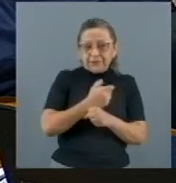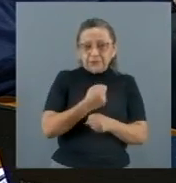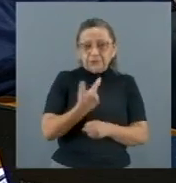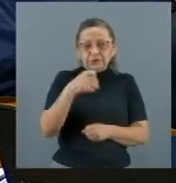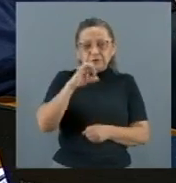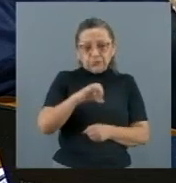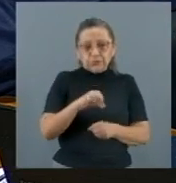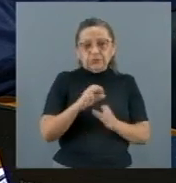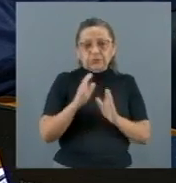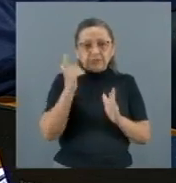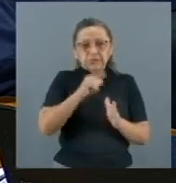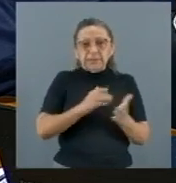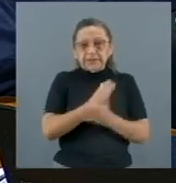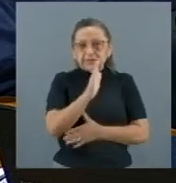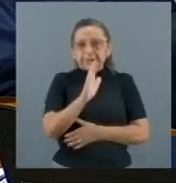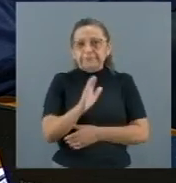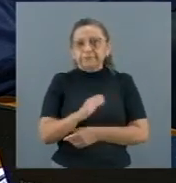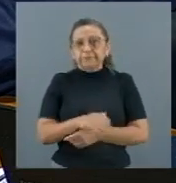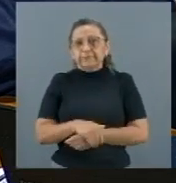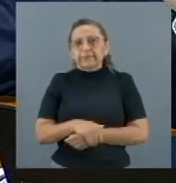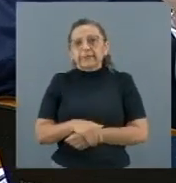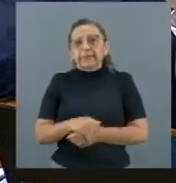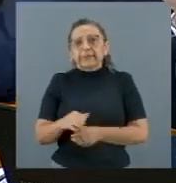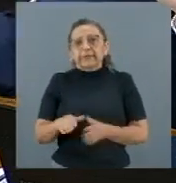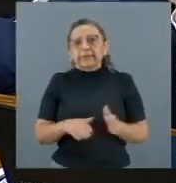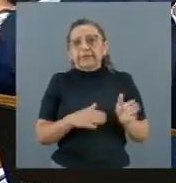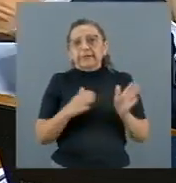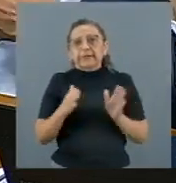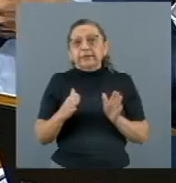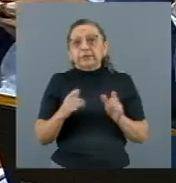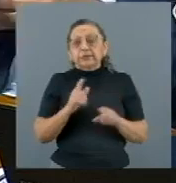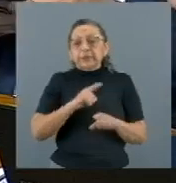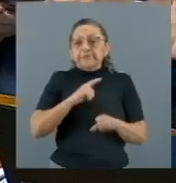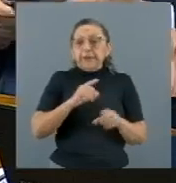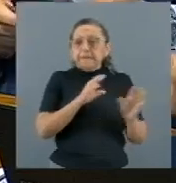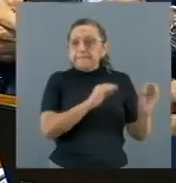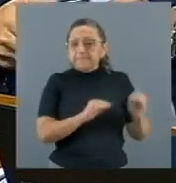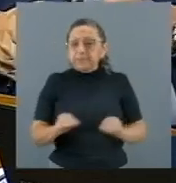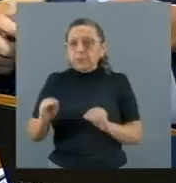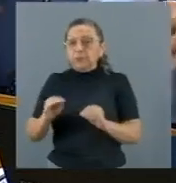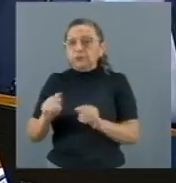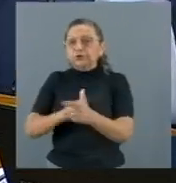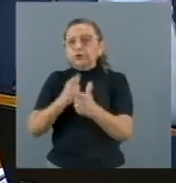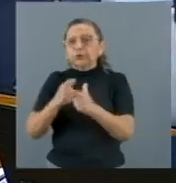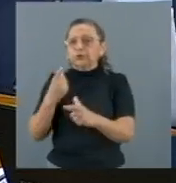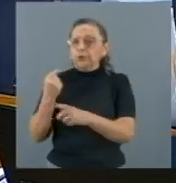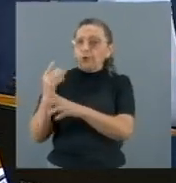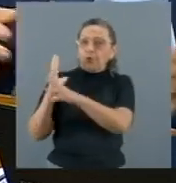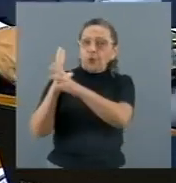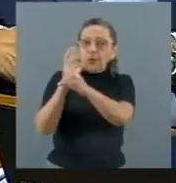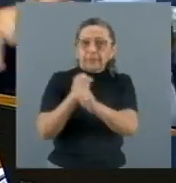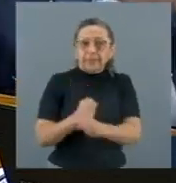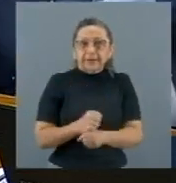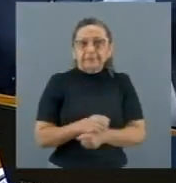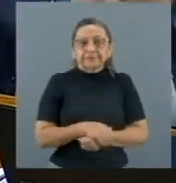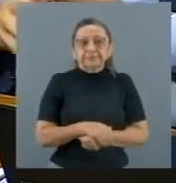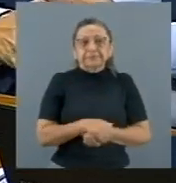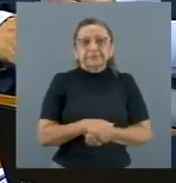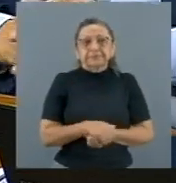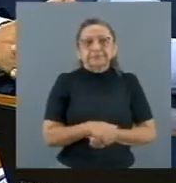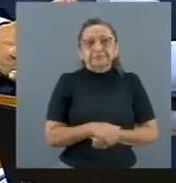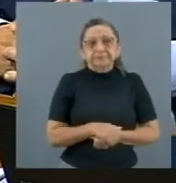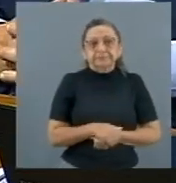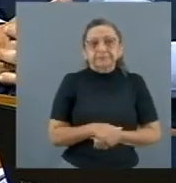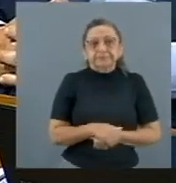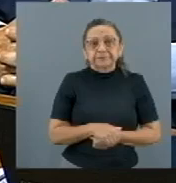partido, assim, nos 46 do segundo tempo, né, após a prorrogação, com uma recontagem. Quero saudar aqui o senador Ciro Nogueira,